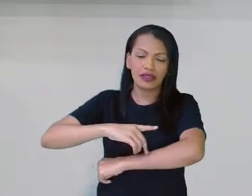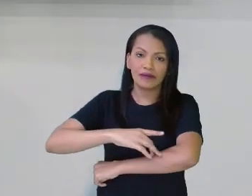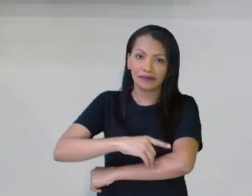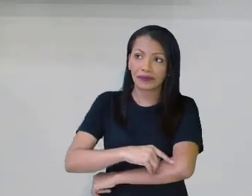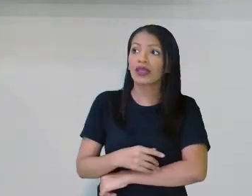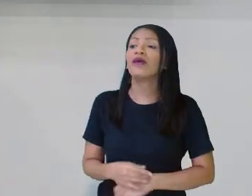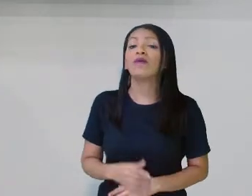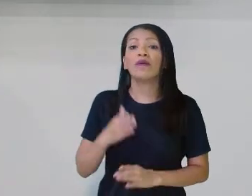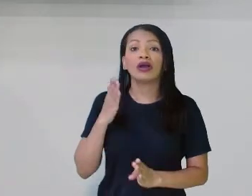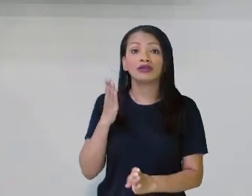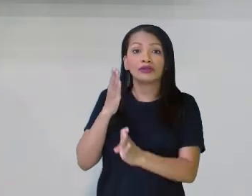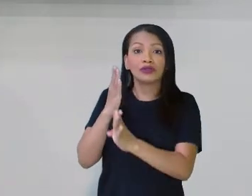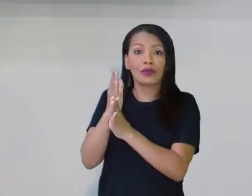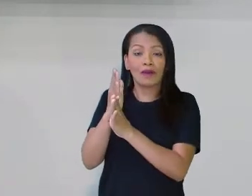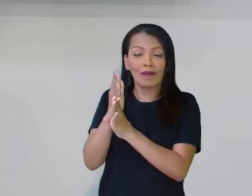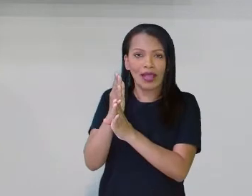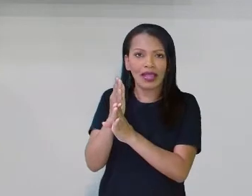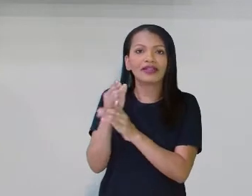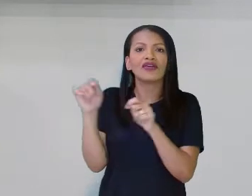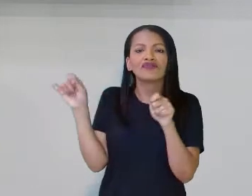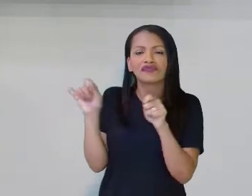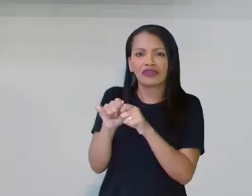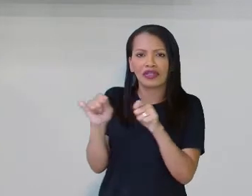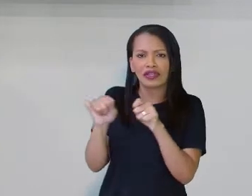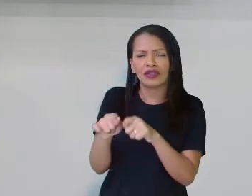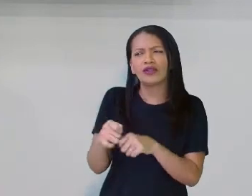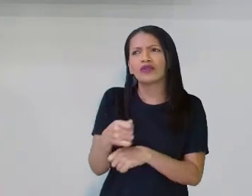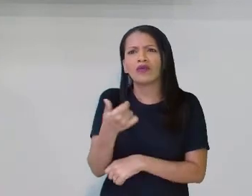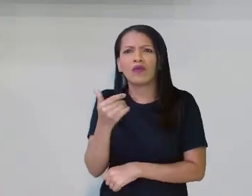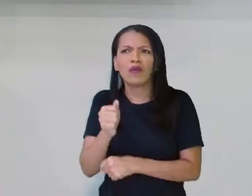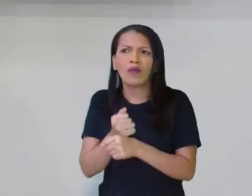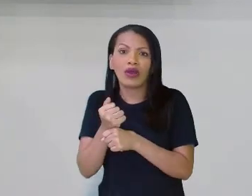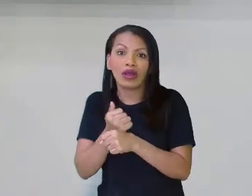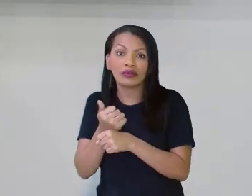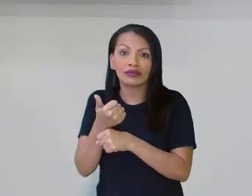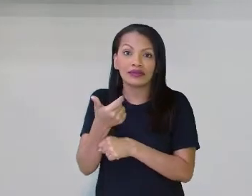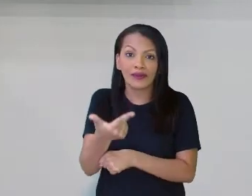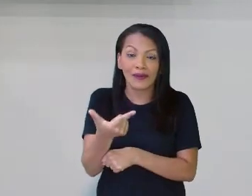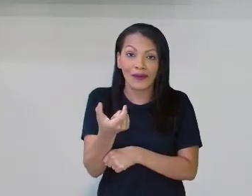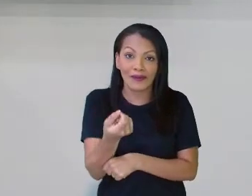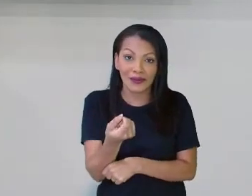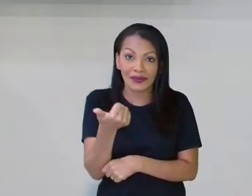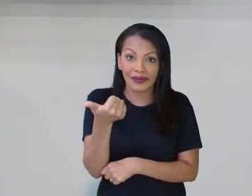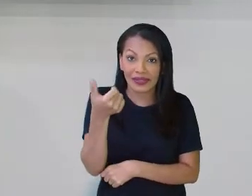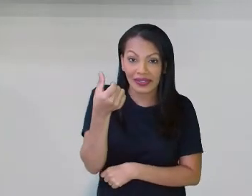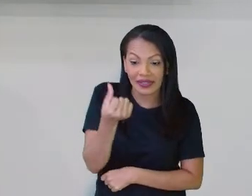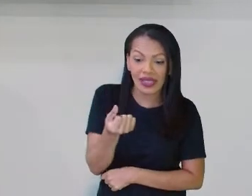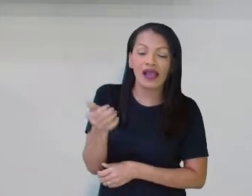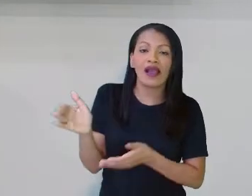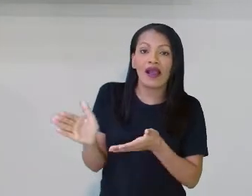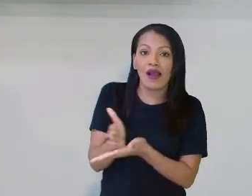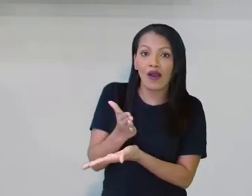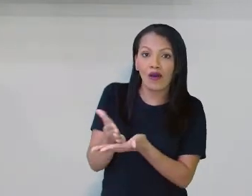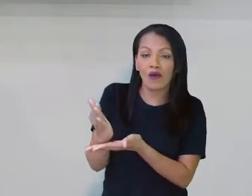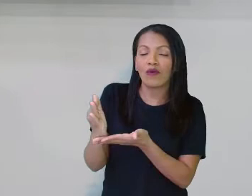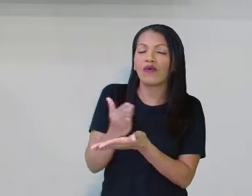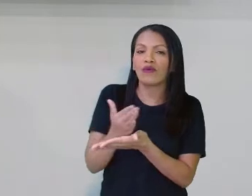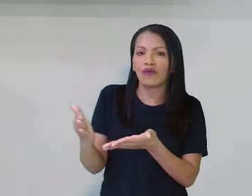ano de 2016, que foi quando alguns cientistas